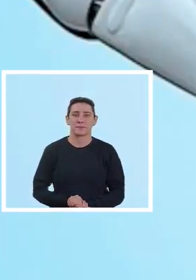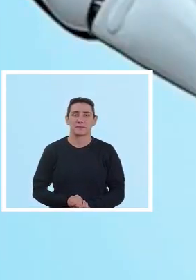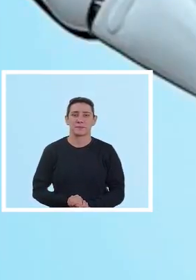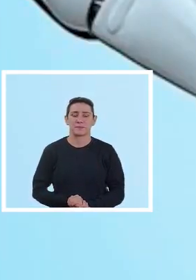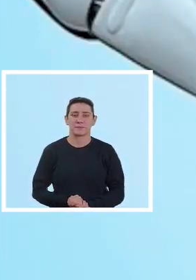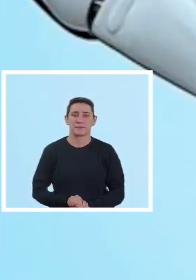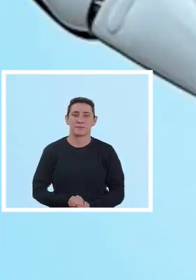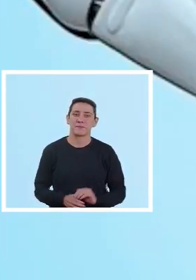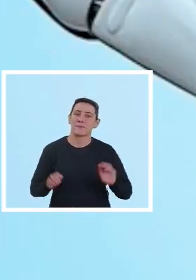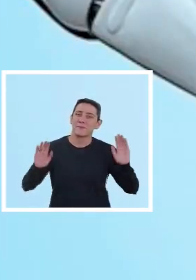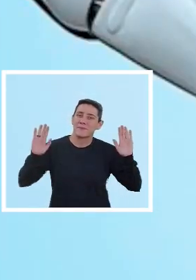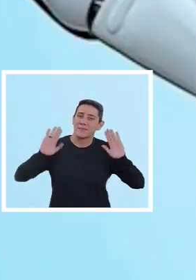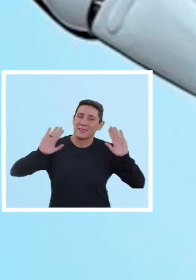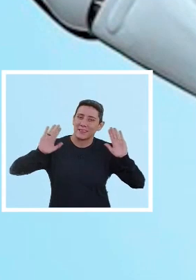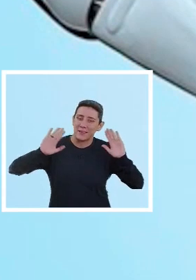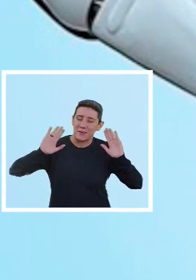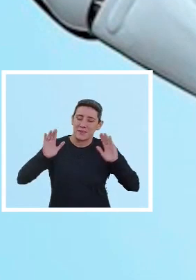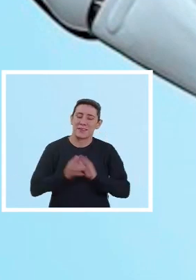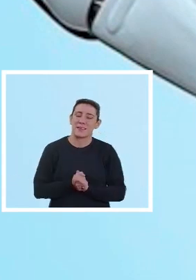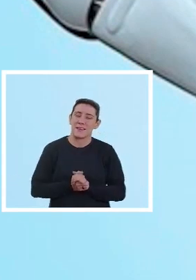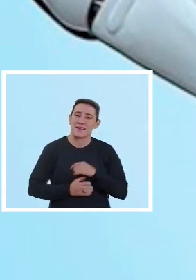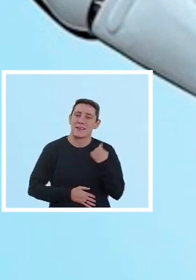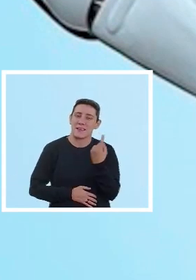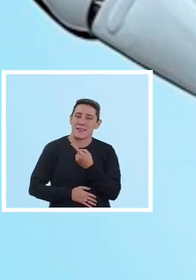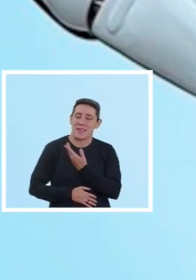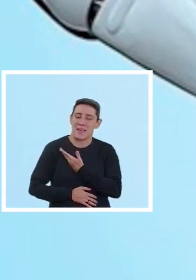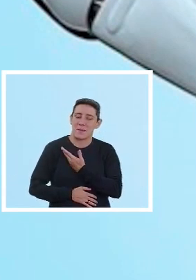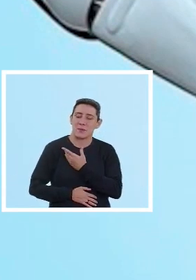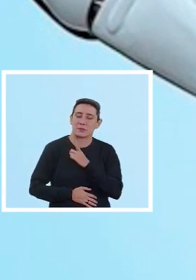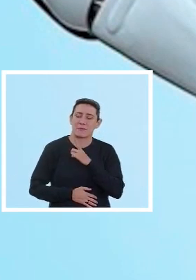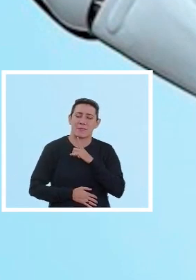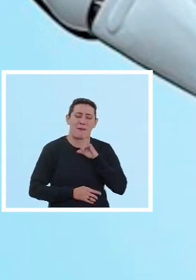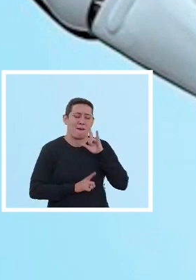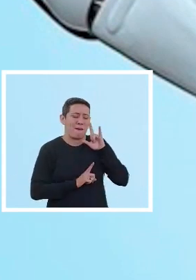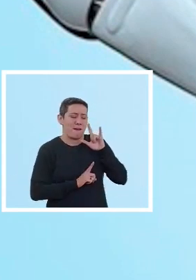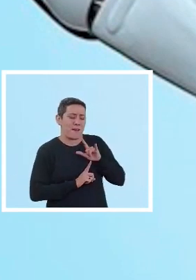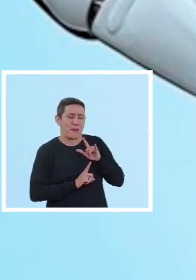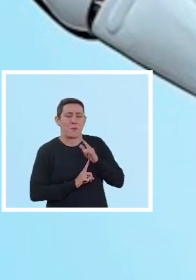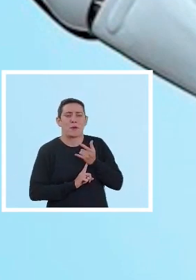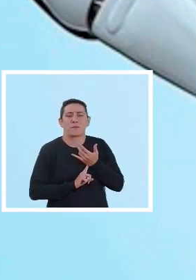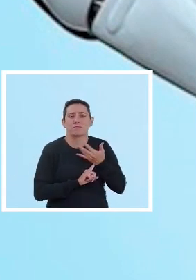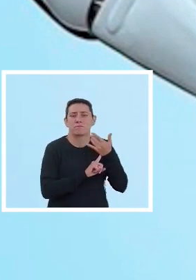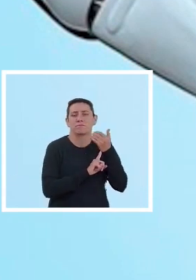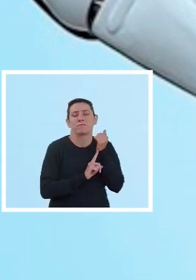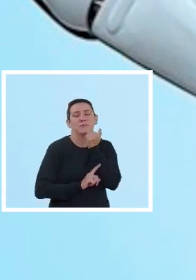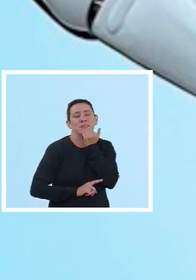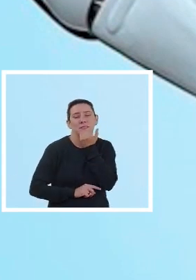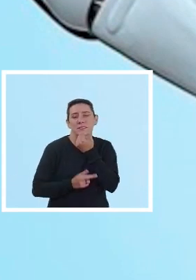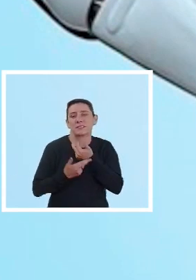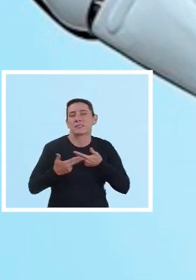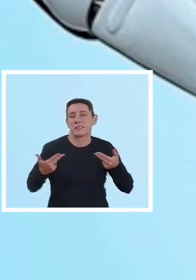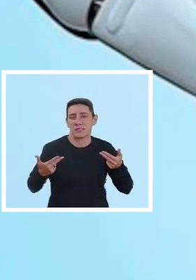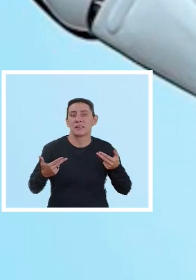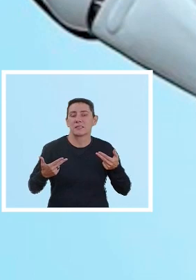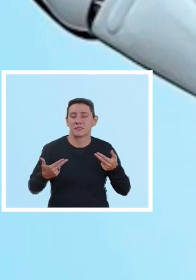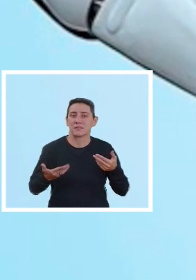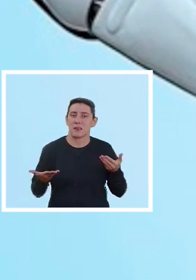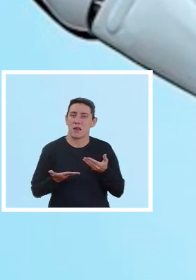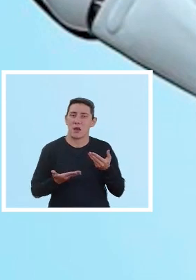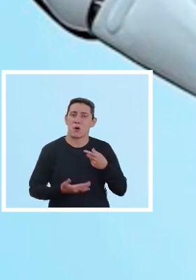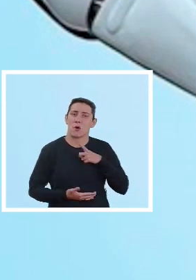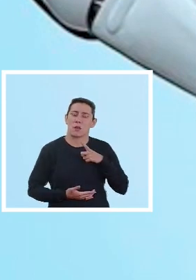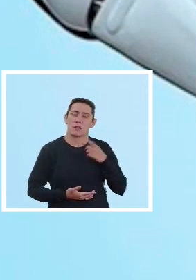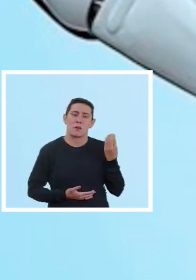o Olá amigos apaixonados por ciência e inovação Este é mais um episódio do elétrica Fast Panicats que permite você